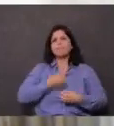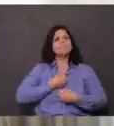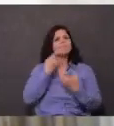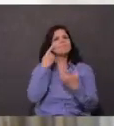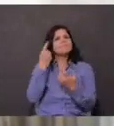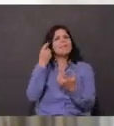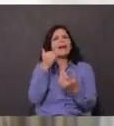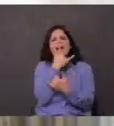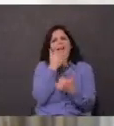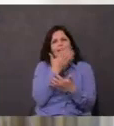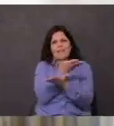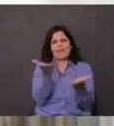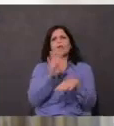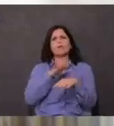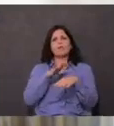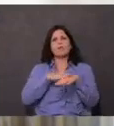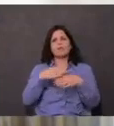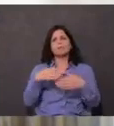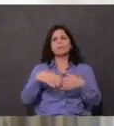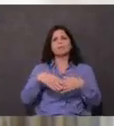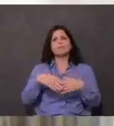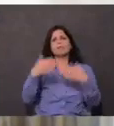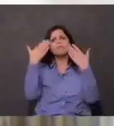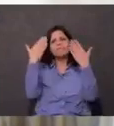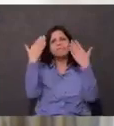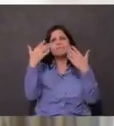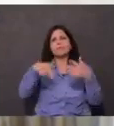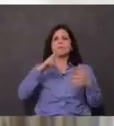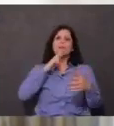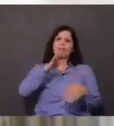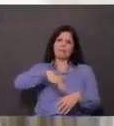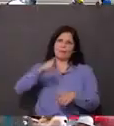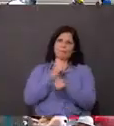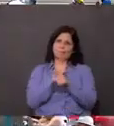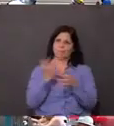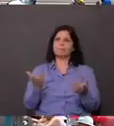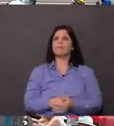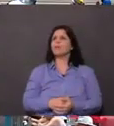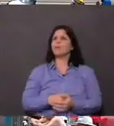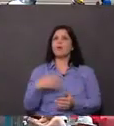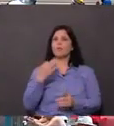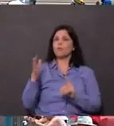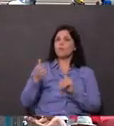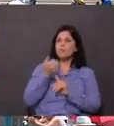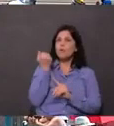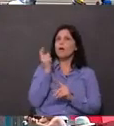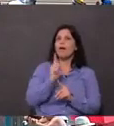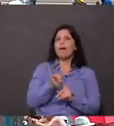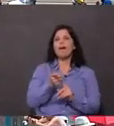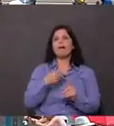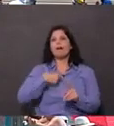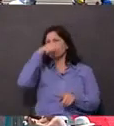enorme alegria de saludá-los neste santuário de Fátima. Hemos superado as